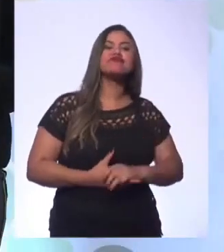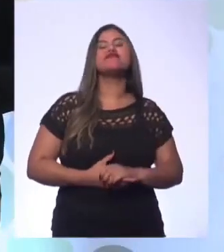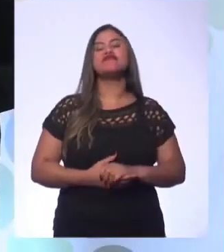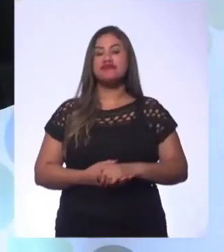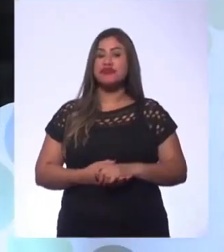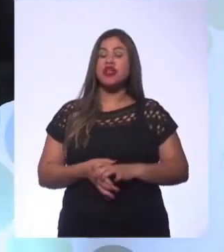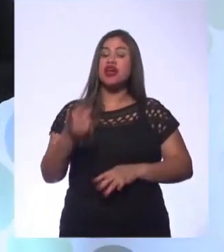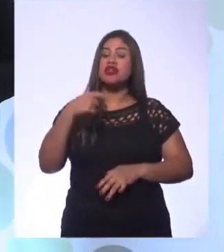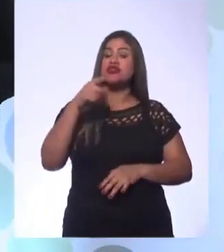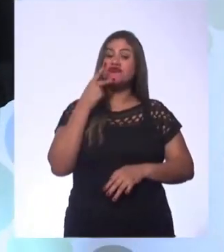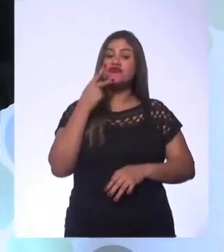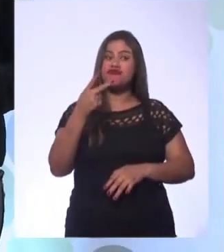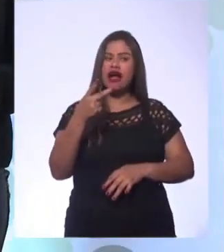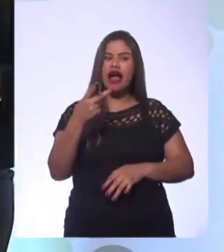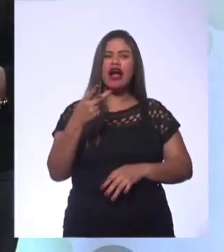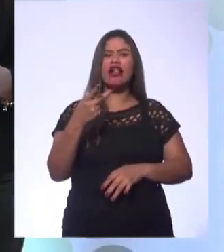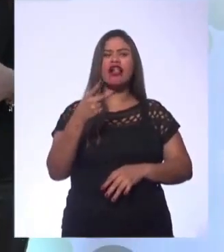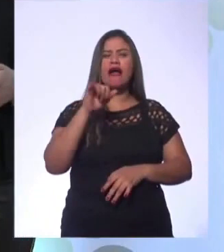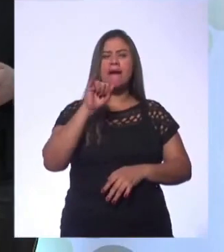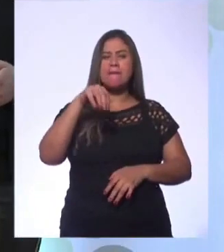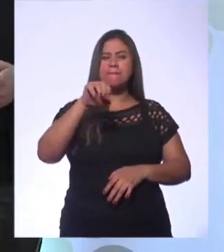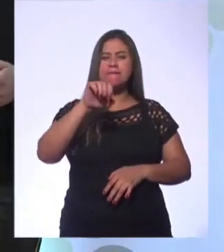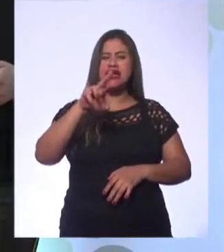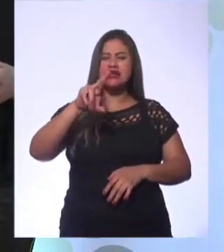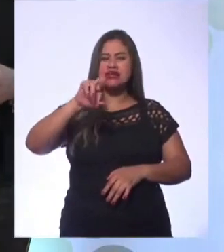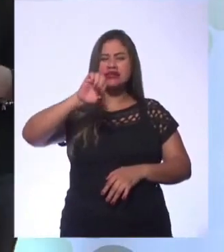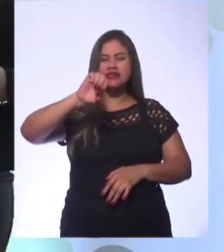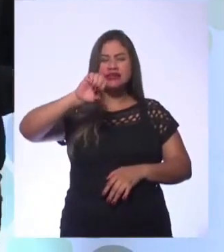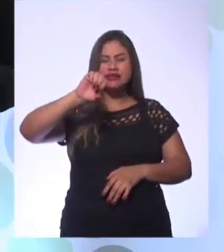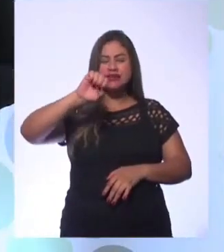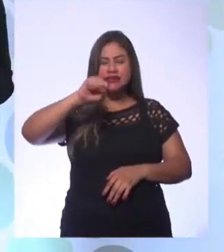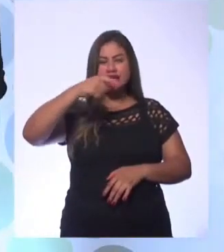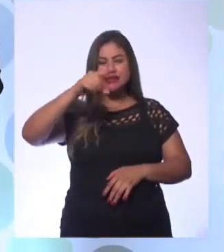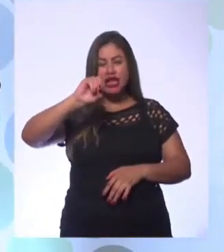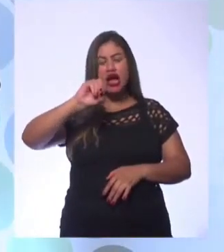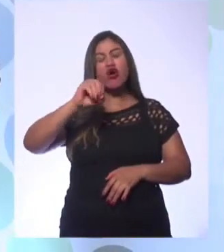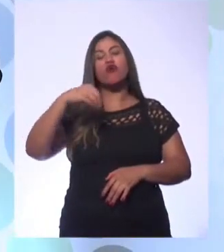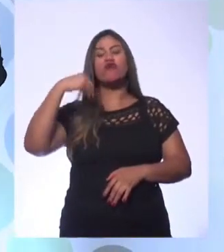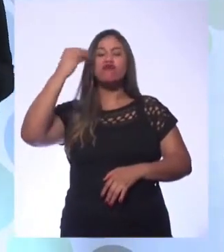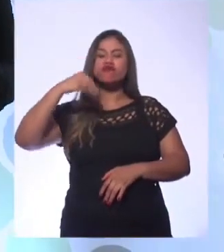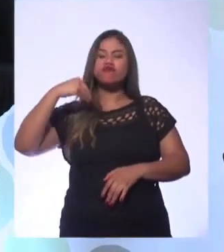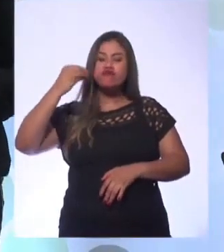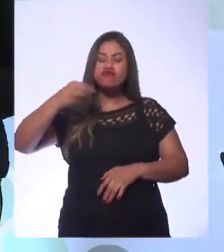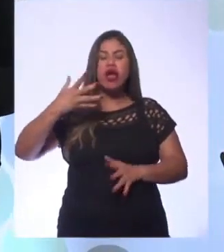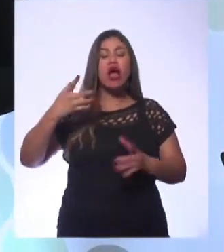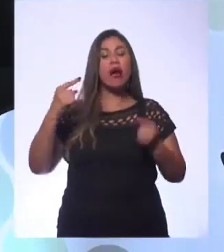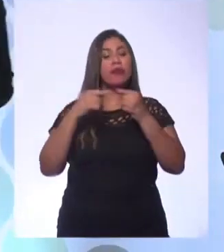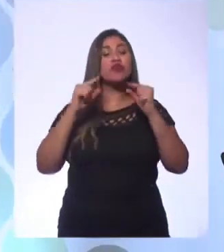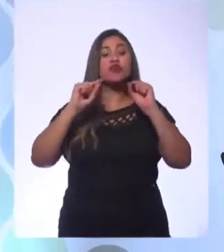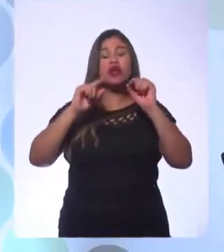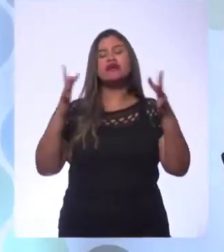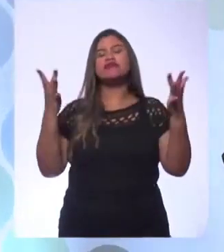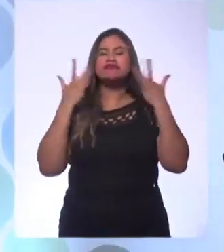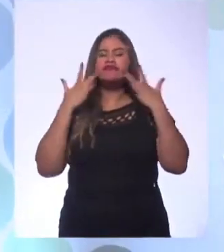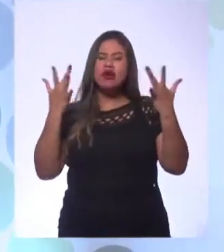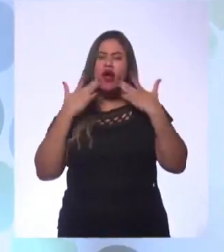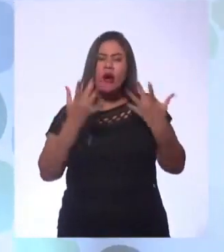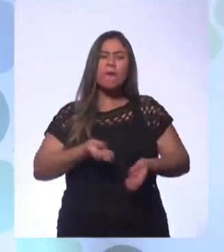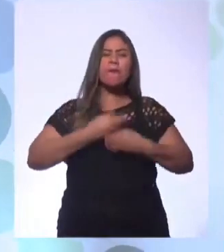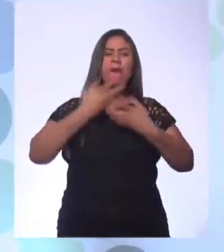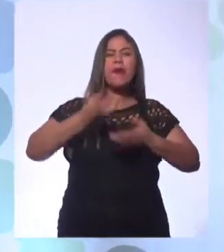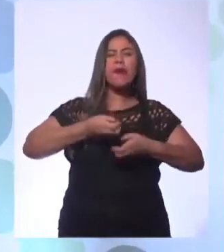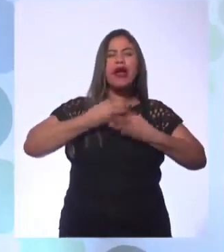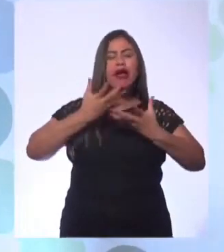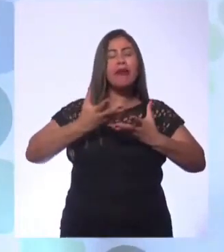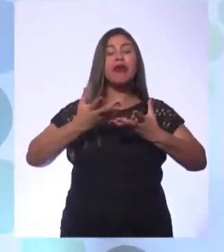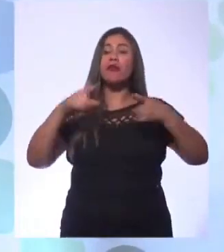Quando a gente fala de imersão, de vivência, né, as apresentações teatrais, os poemas, né, festivais de música e